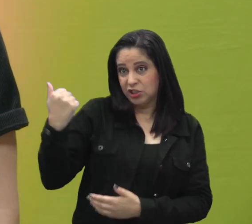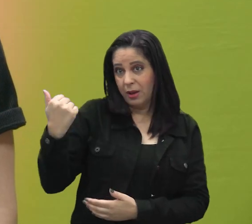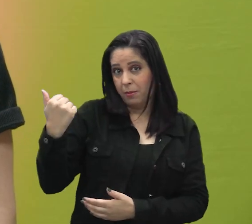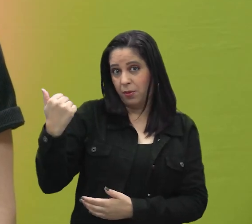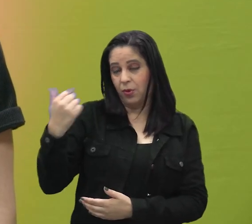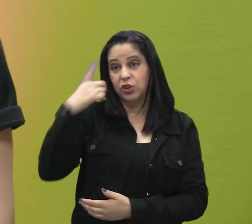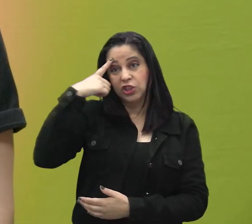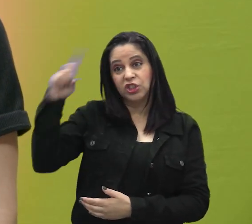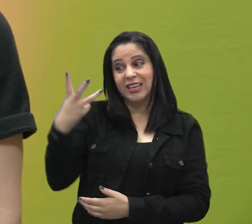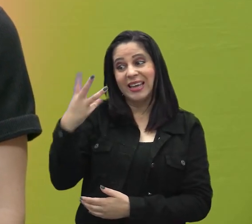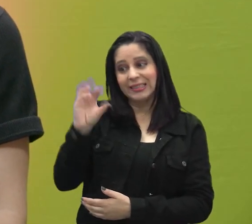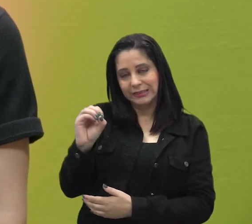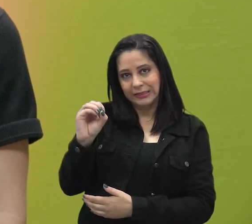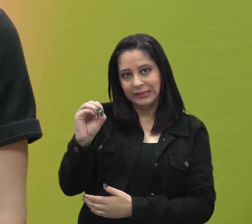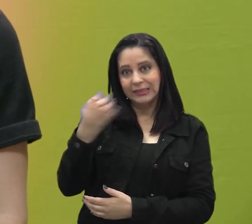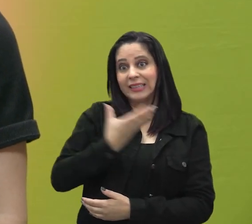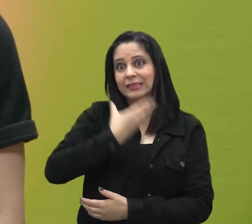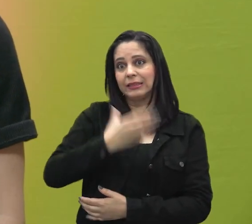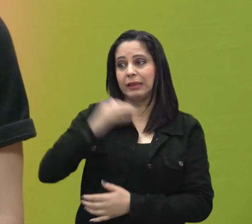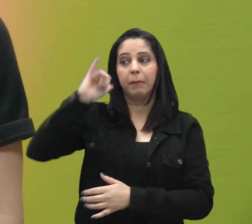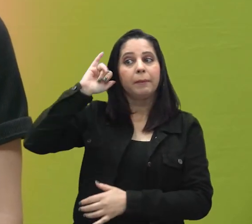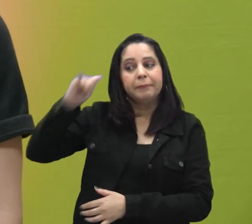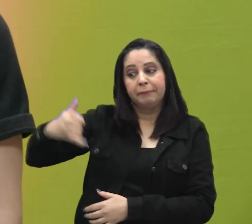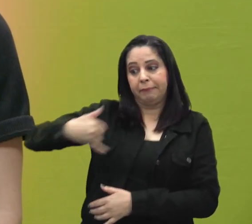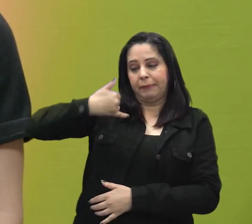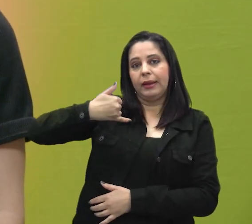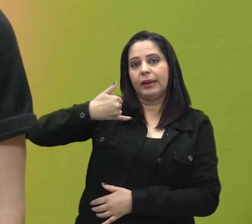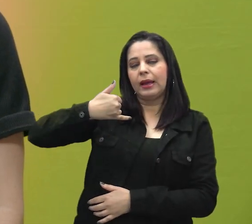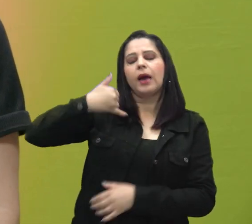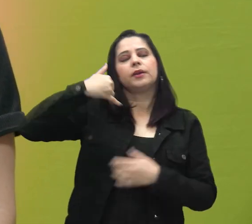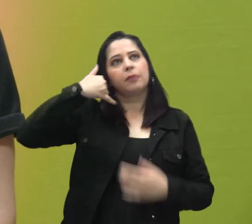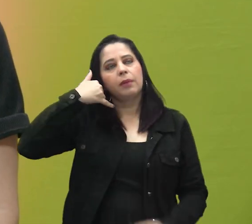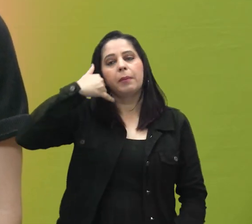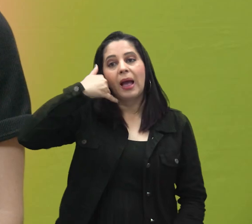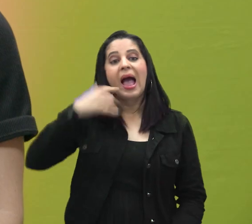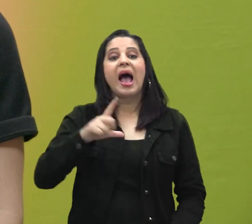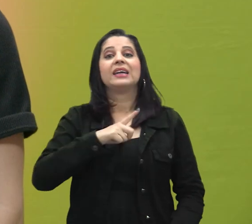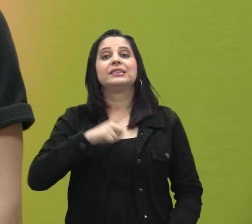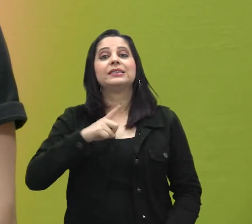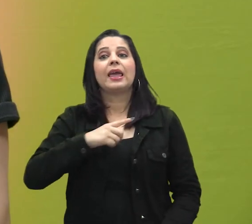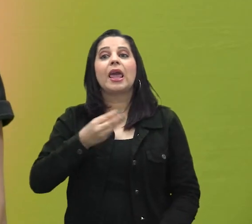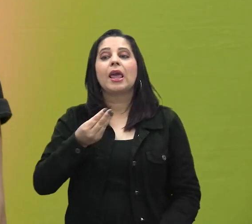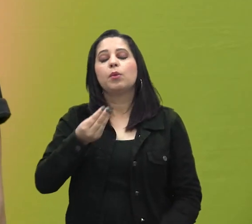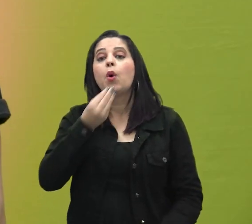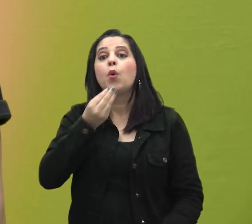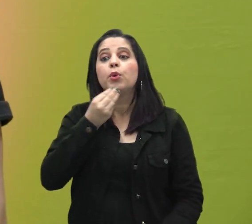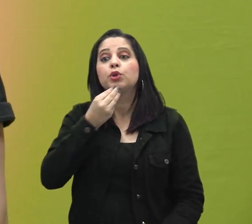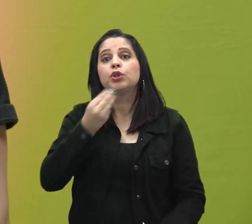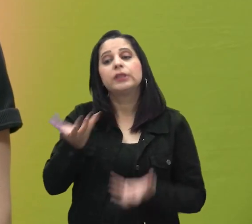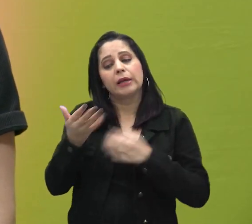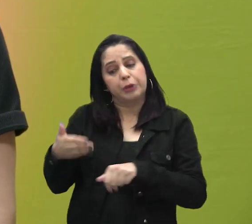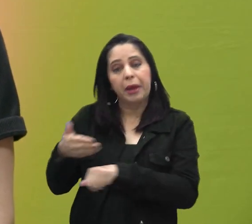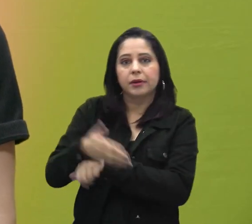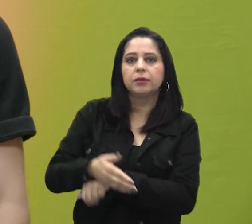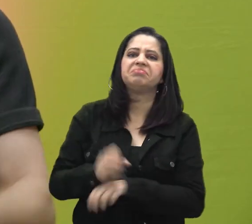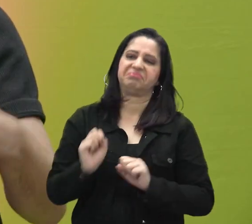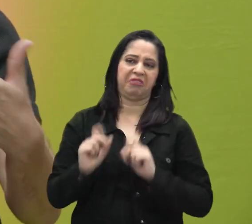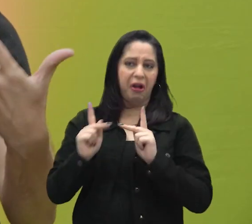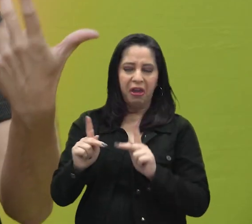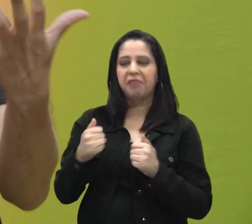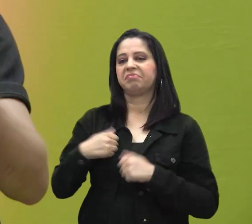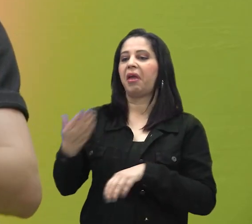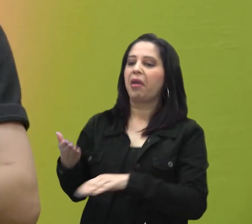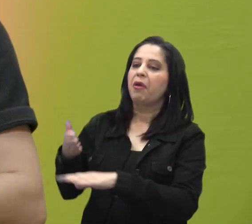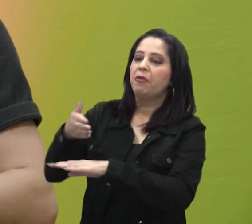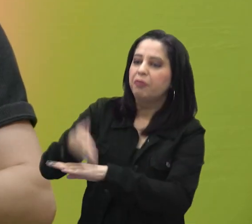de dezembro. Me ligaram, na reta final do ano, me ligaram e falaram: Tom, a gente tem um teste e a gente gostaria que você participasse desse teste. Beleza, fiz